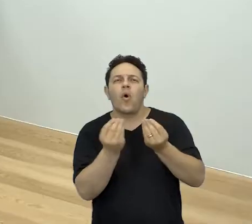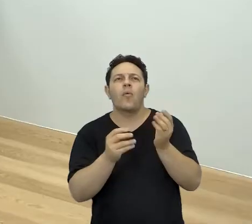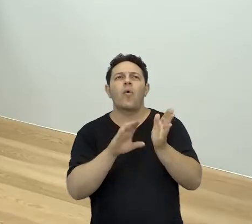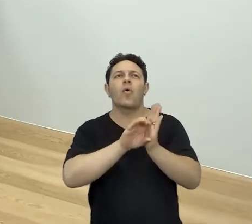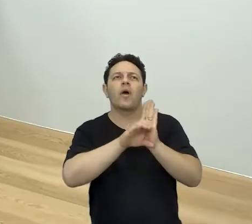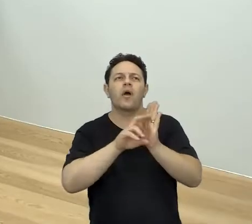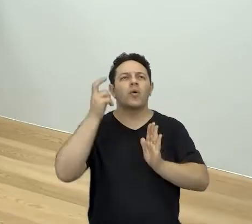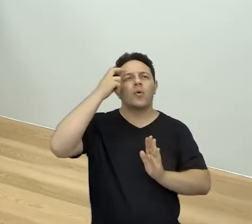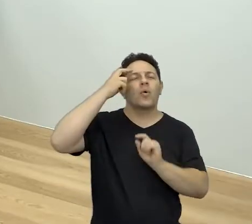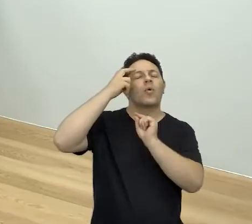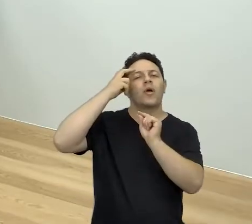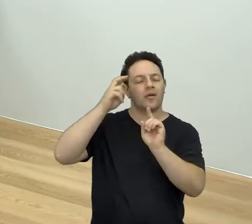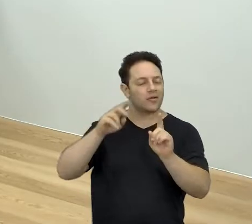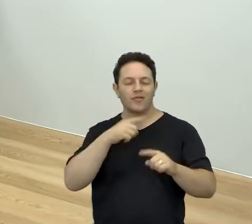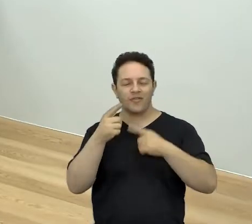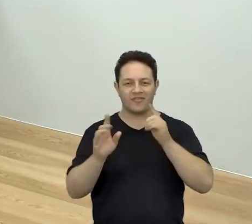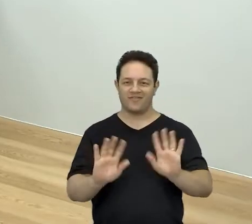cultura.